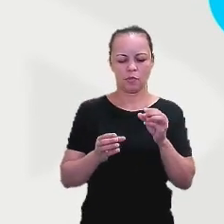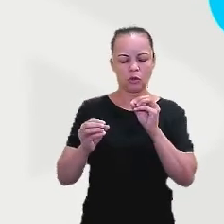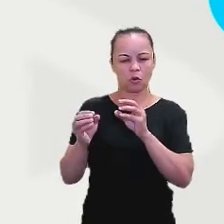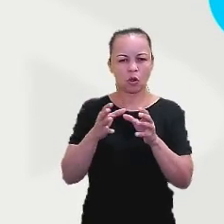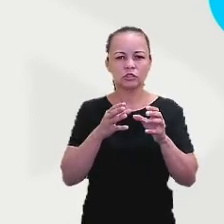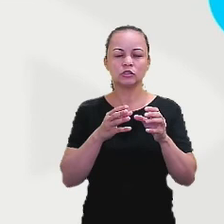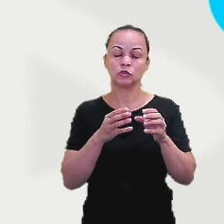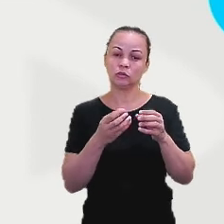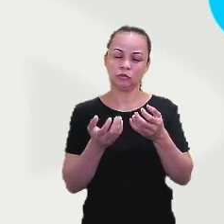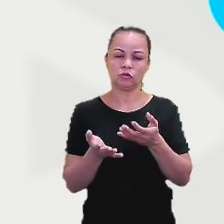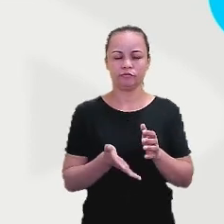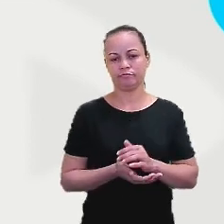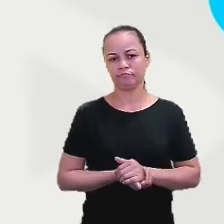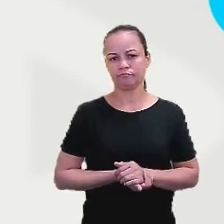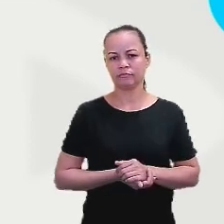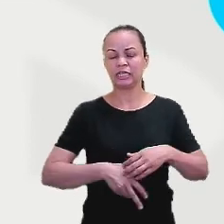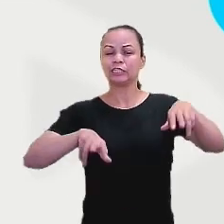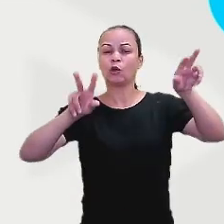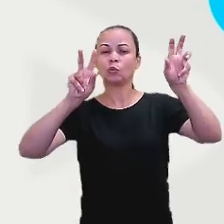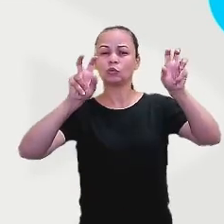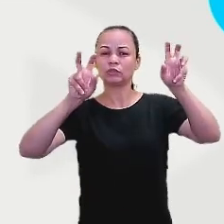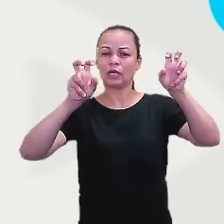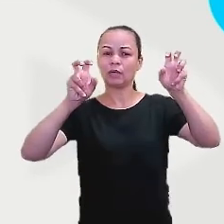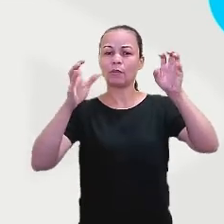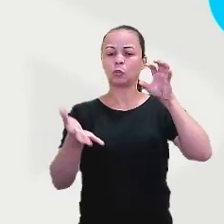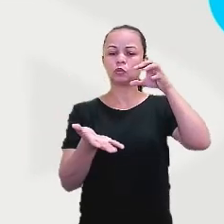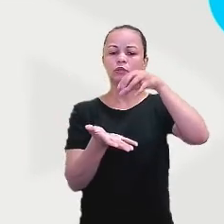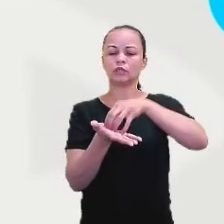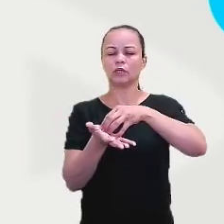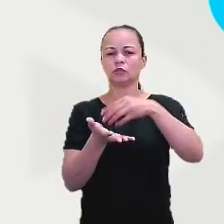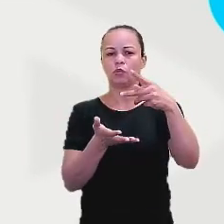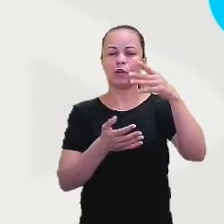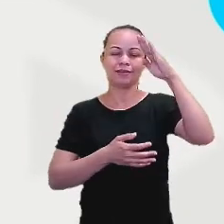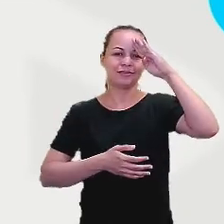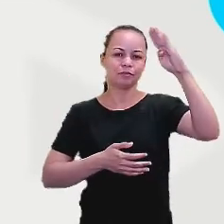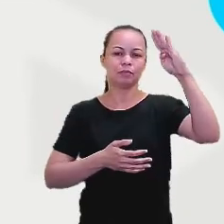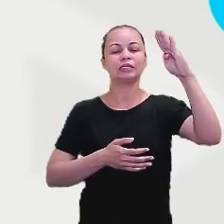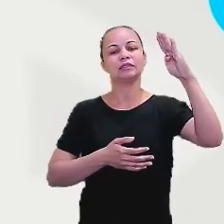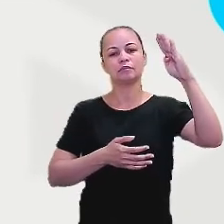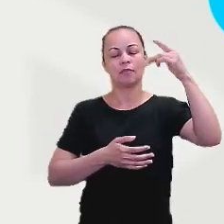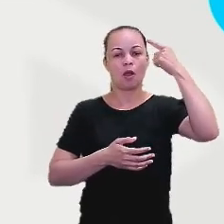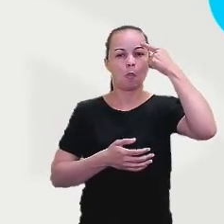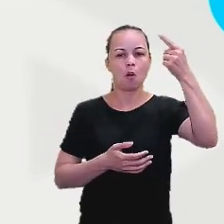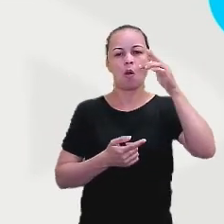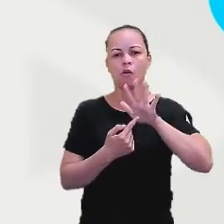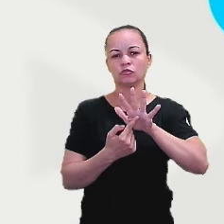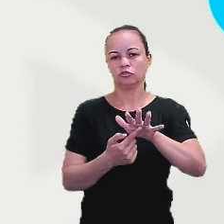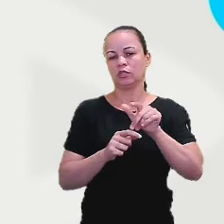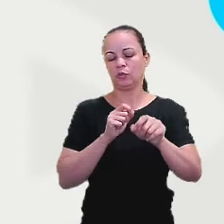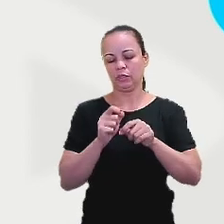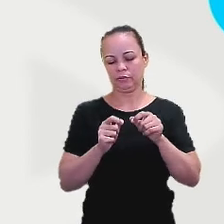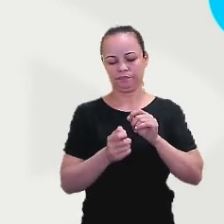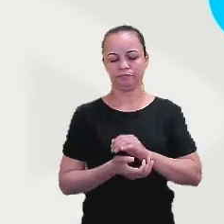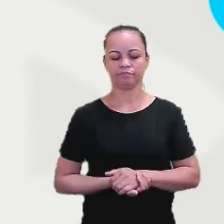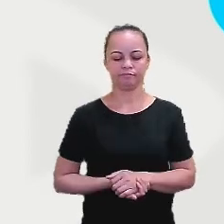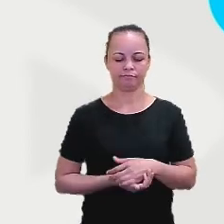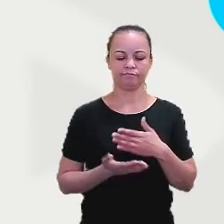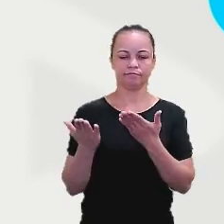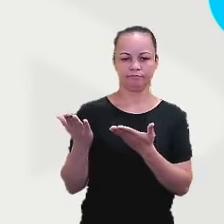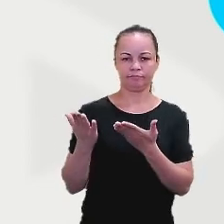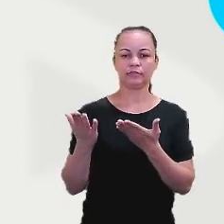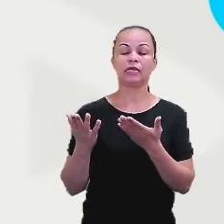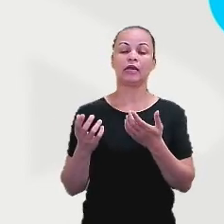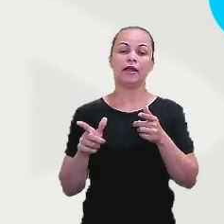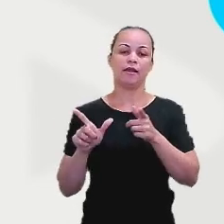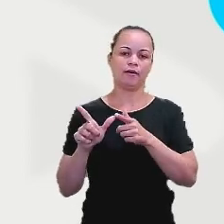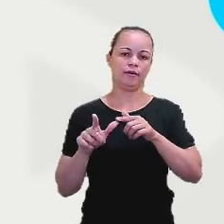relacionados, mas quando eu falo do tema do texto, é o tema central, a ideia principal que ele quer trazer. Então, justamente aí é a letra A,